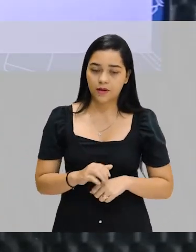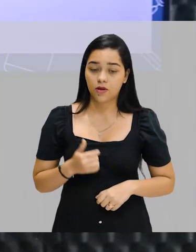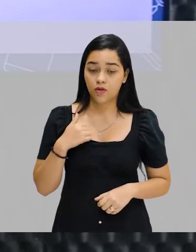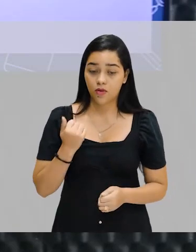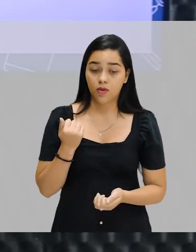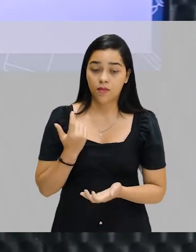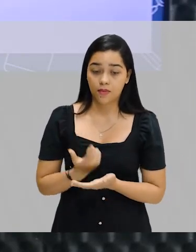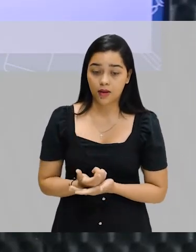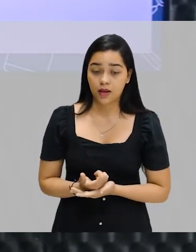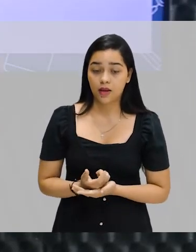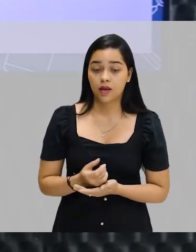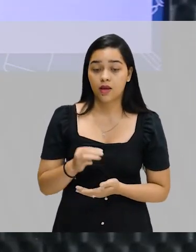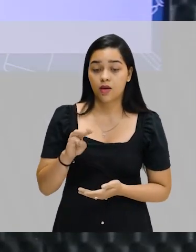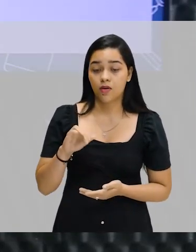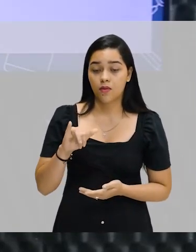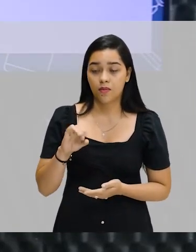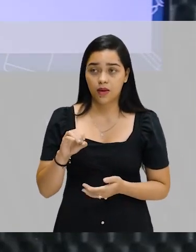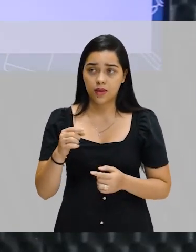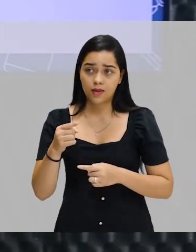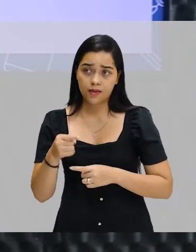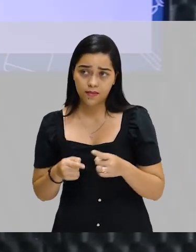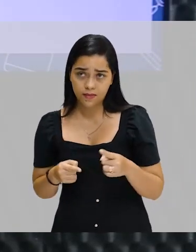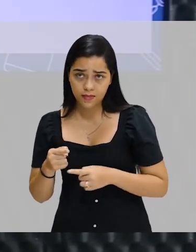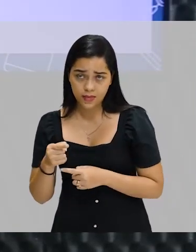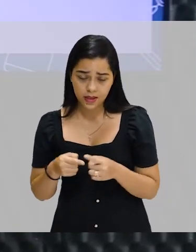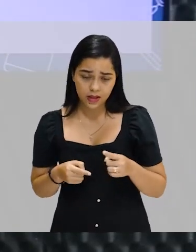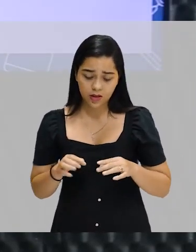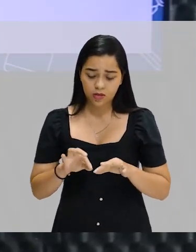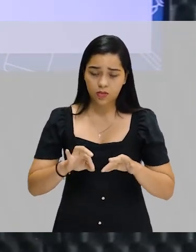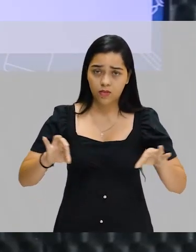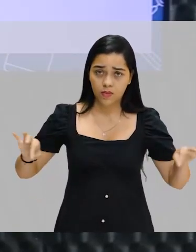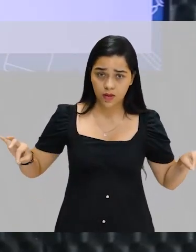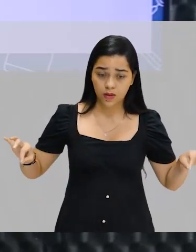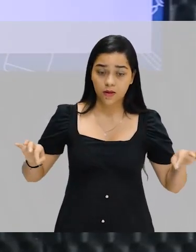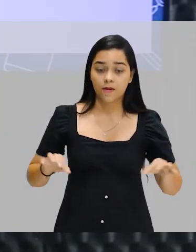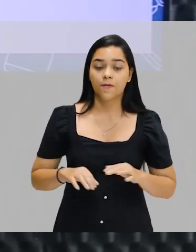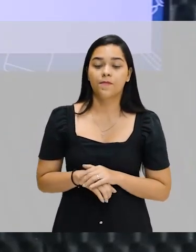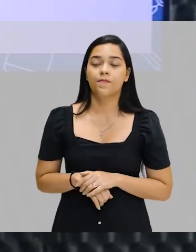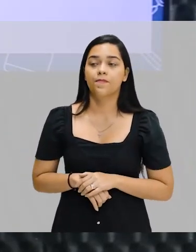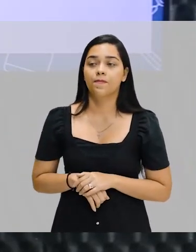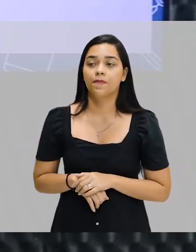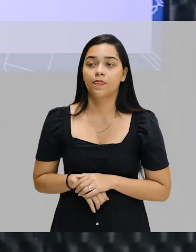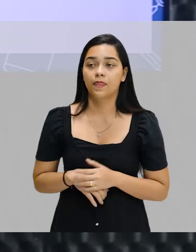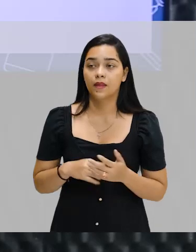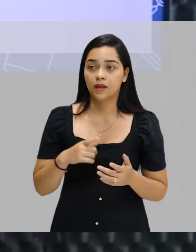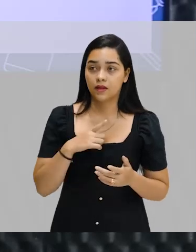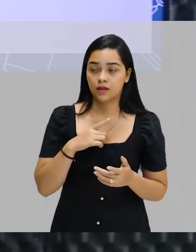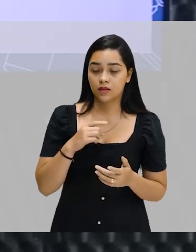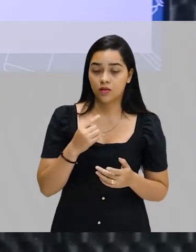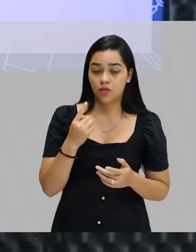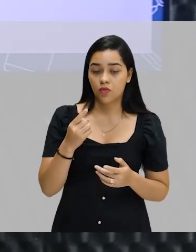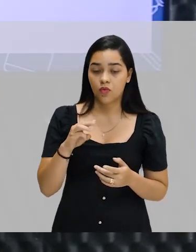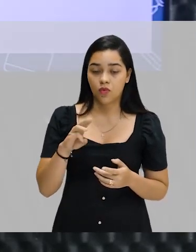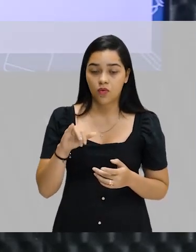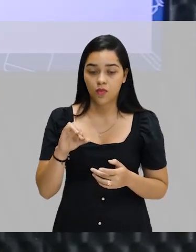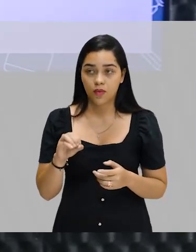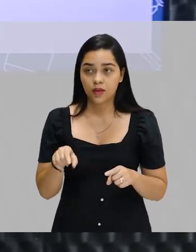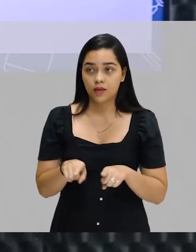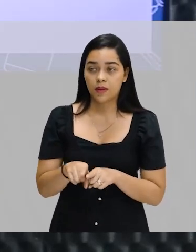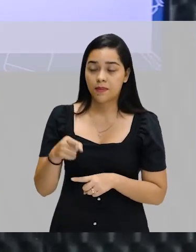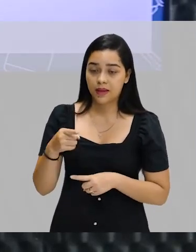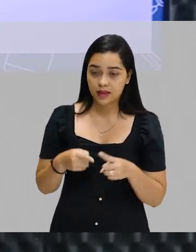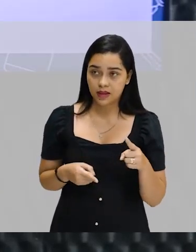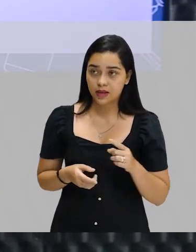Comprei 1 metro, aí eu tenho, que é a unidade de comprimento, né? E meio. No caso, 1 metro e a metade